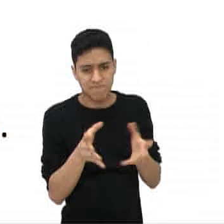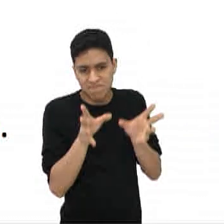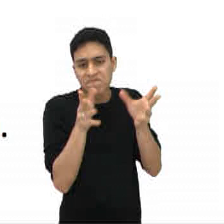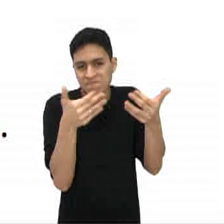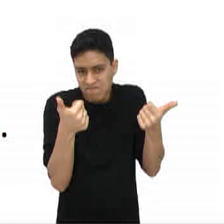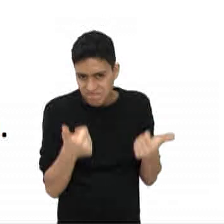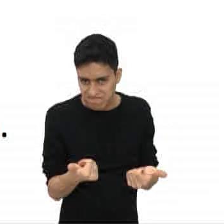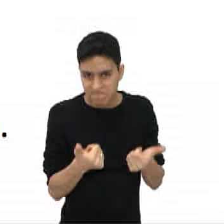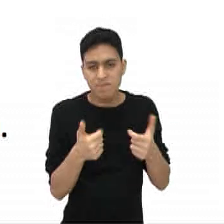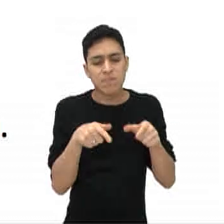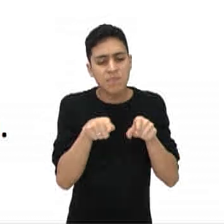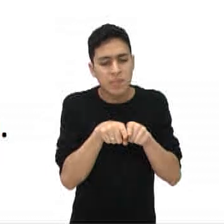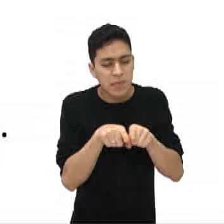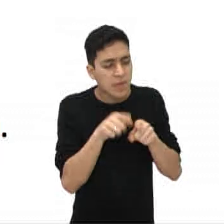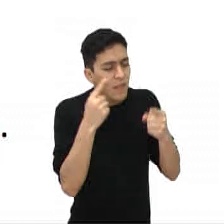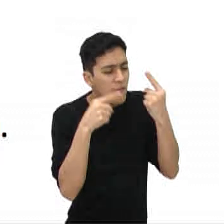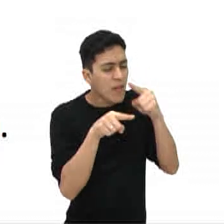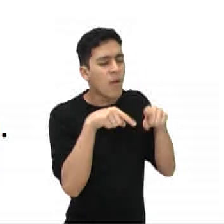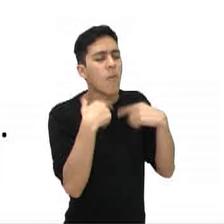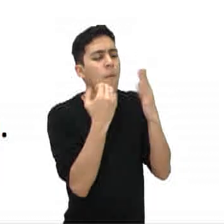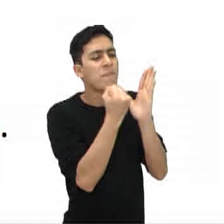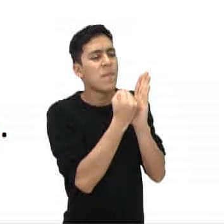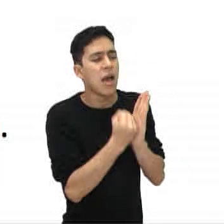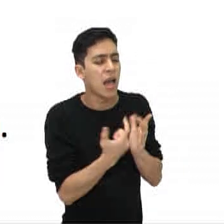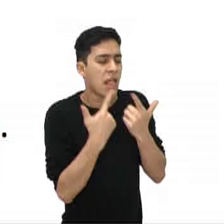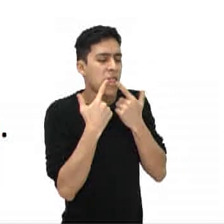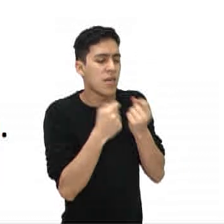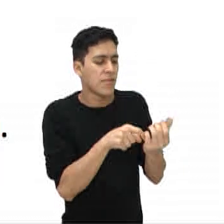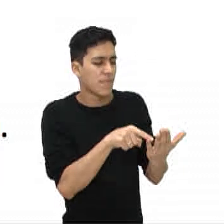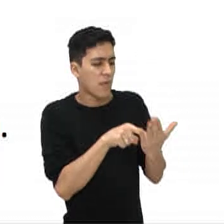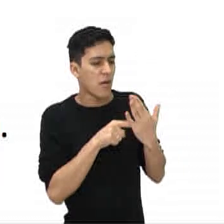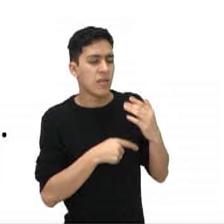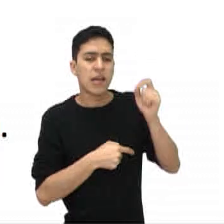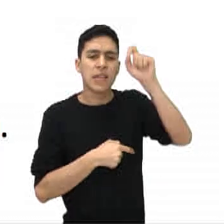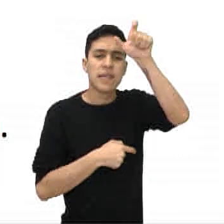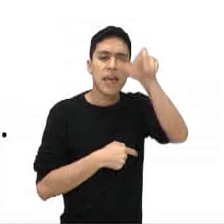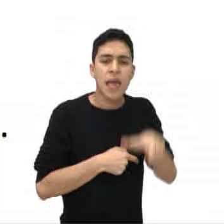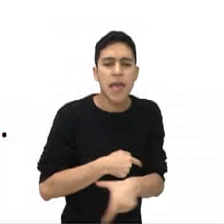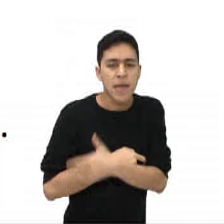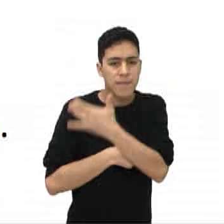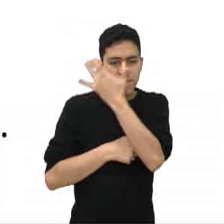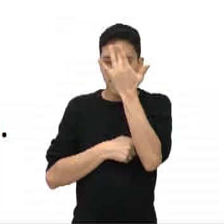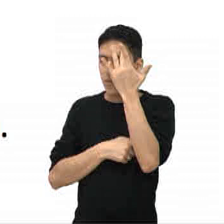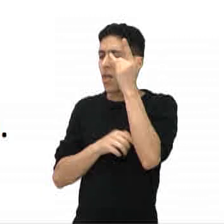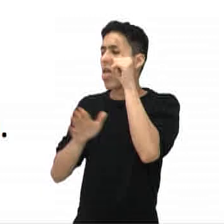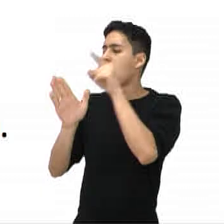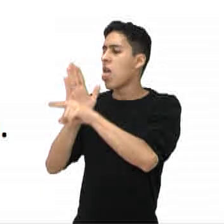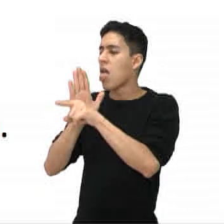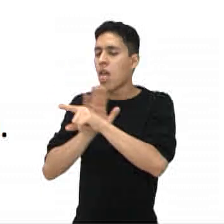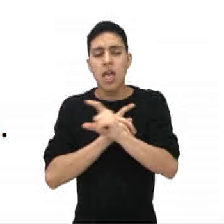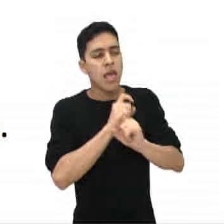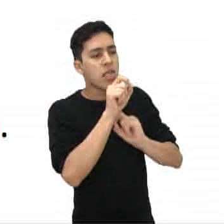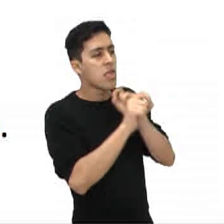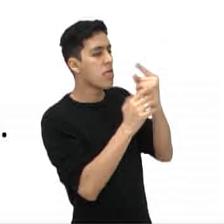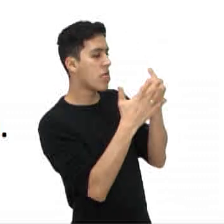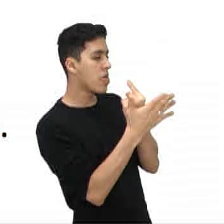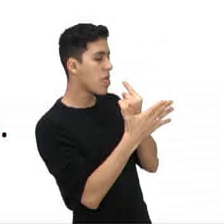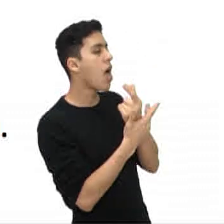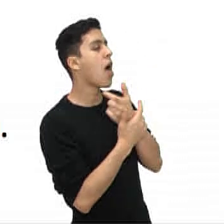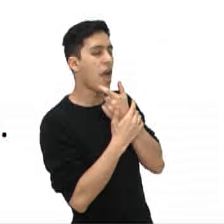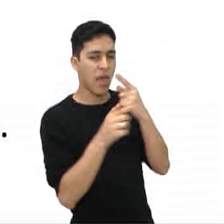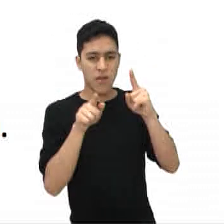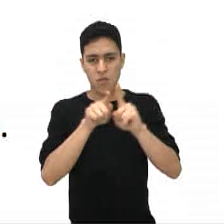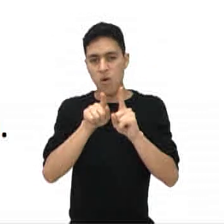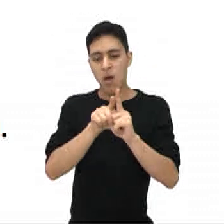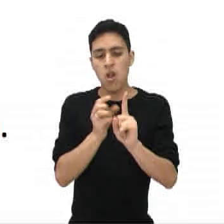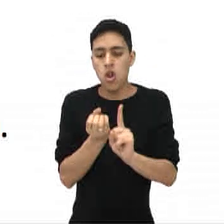entrevista. Identificamos as marcas linguísticas que evidenciam o locutor e o interlocutor de um texto, né? Então,